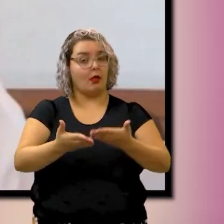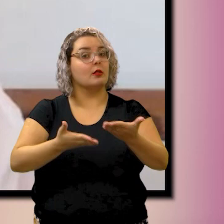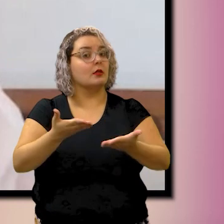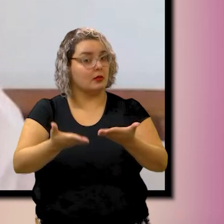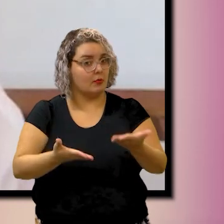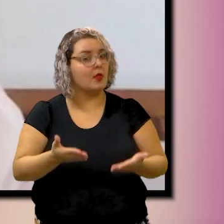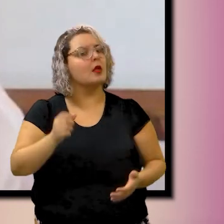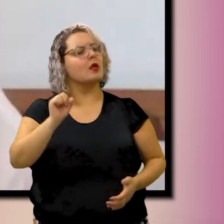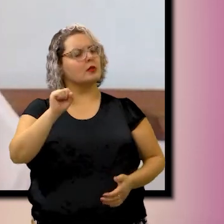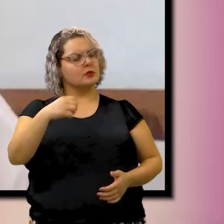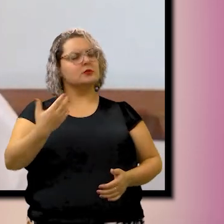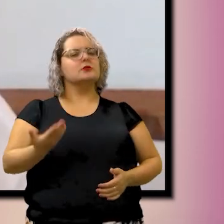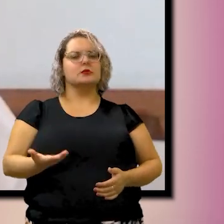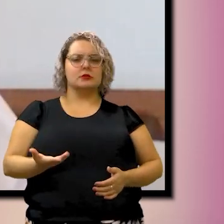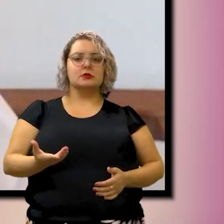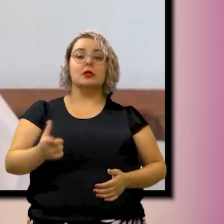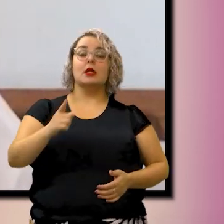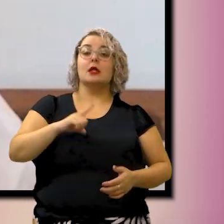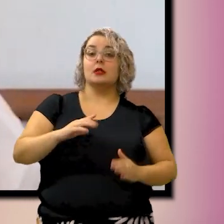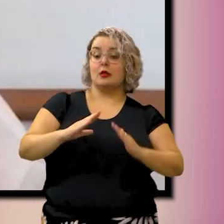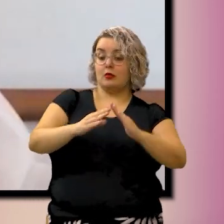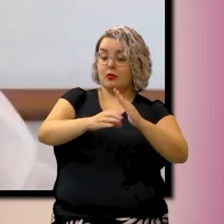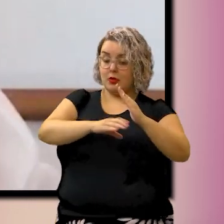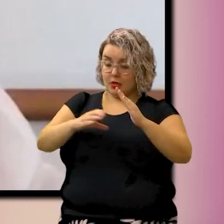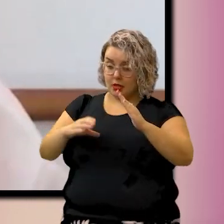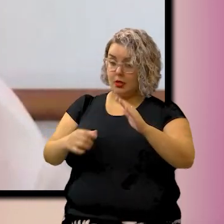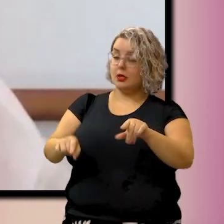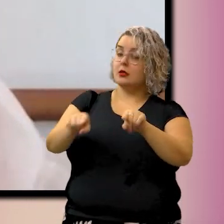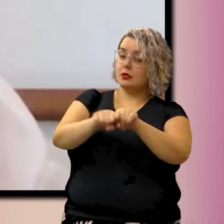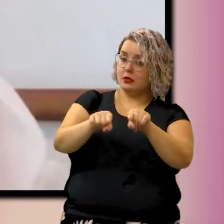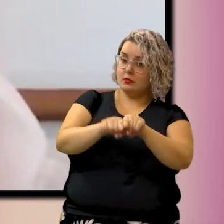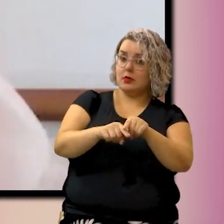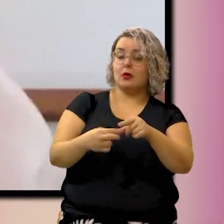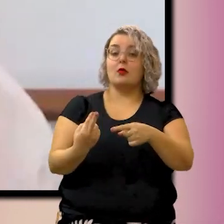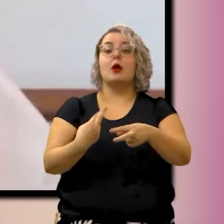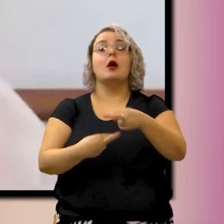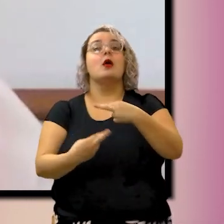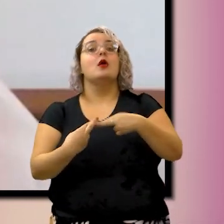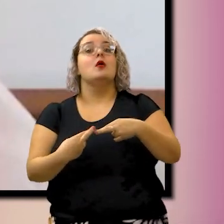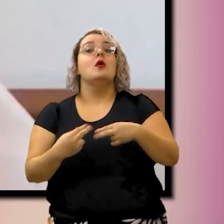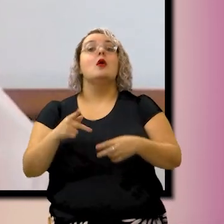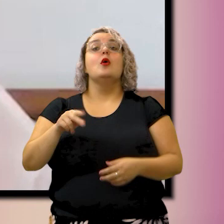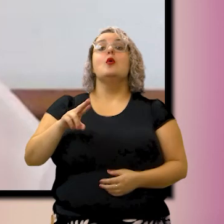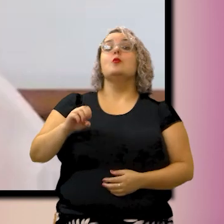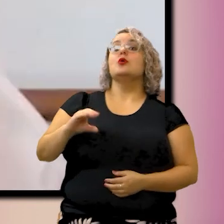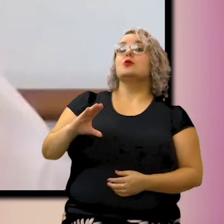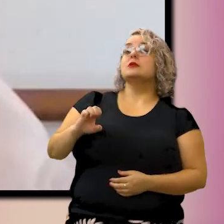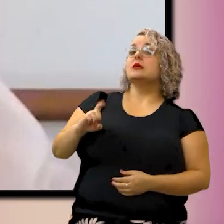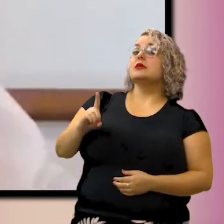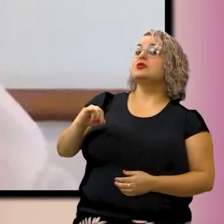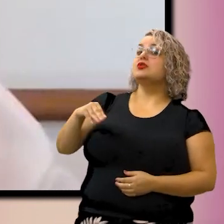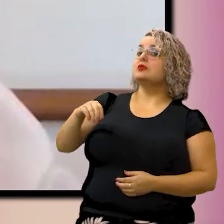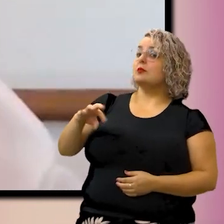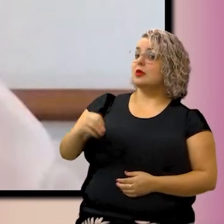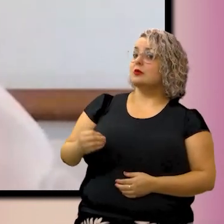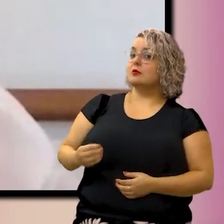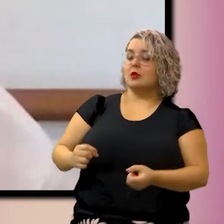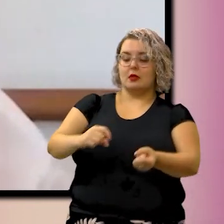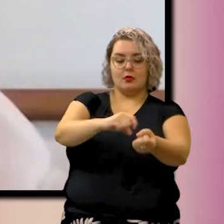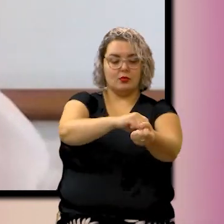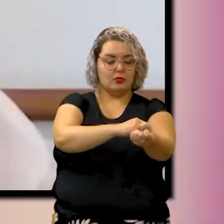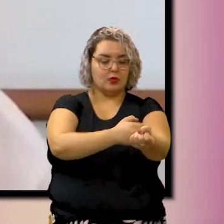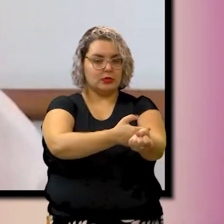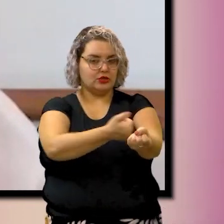Existe tratamento. A gente tem o tratamento clínico e a gente tem o tratamento relacionado a procedimentos para tirar essas